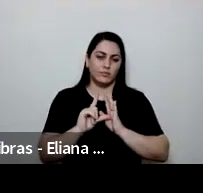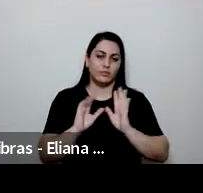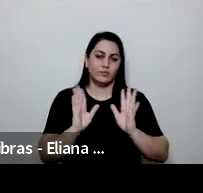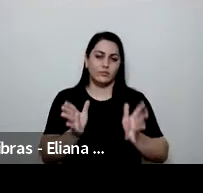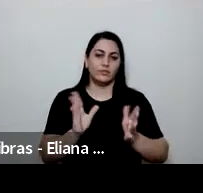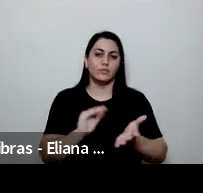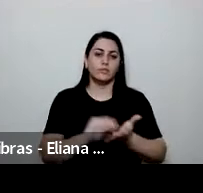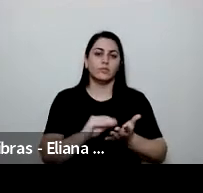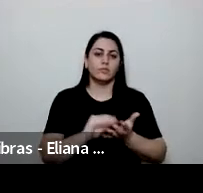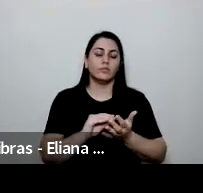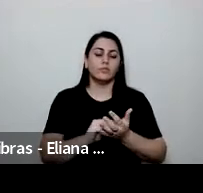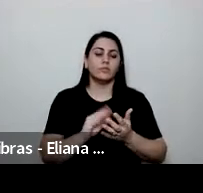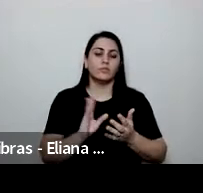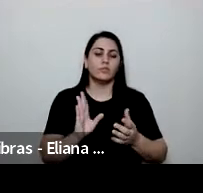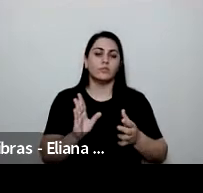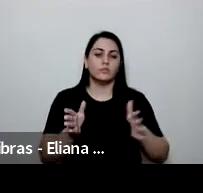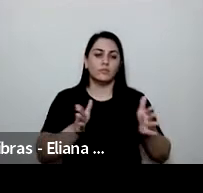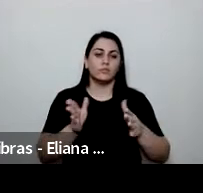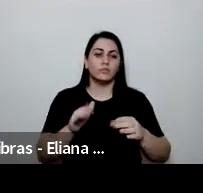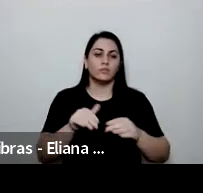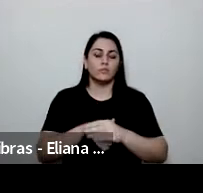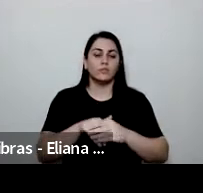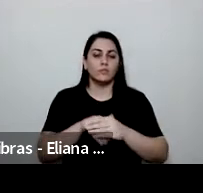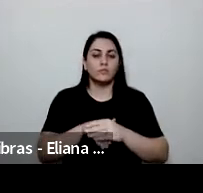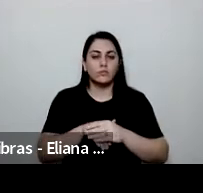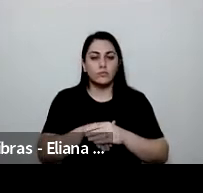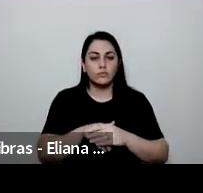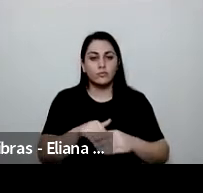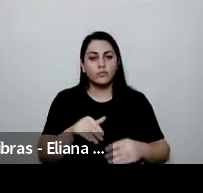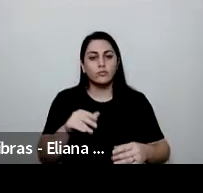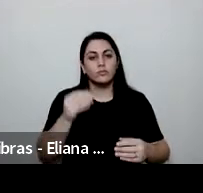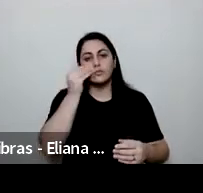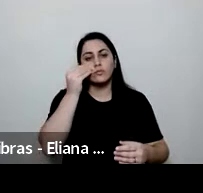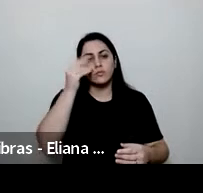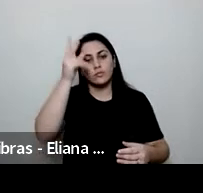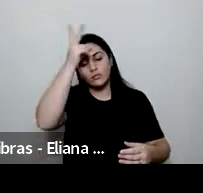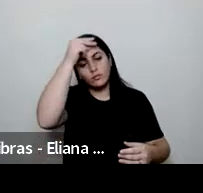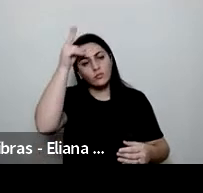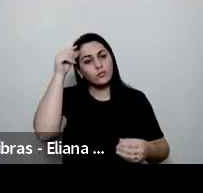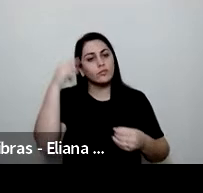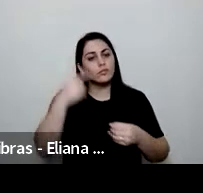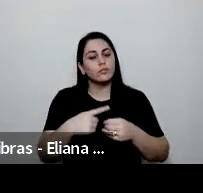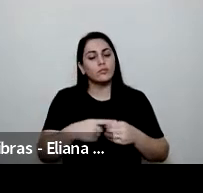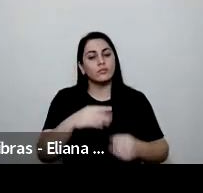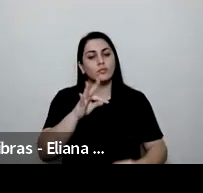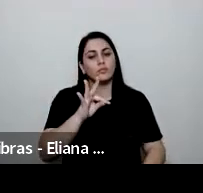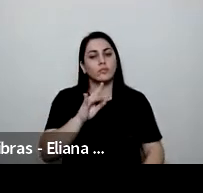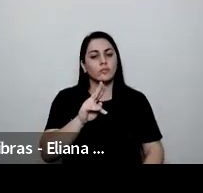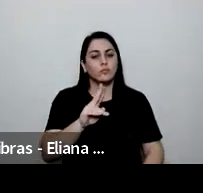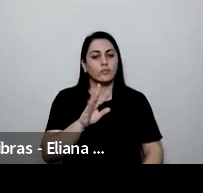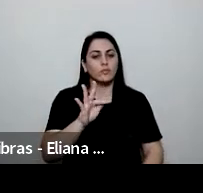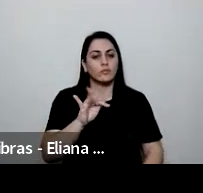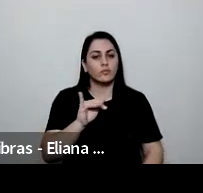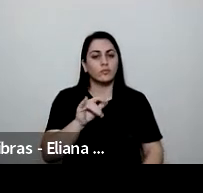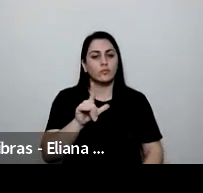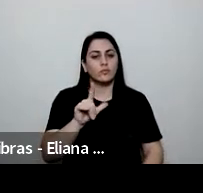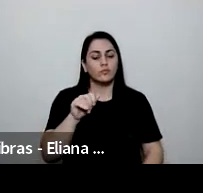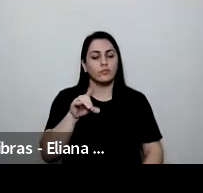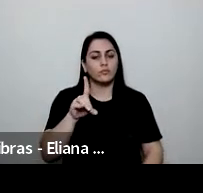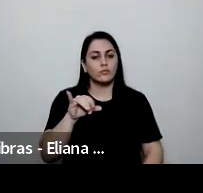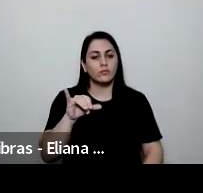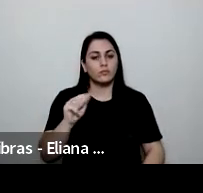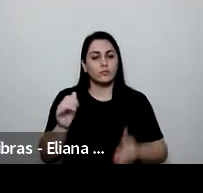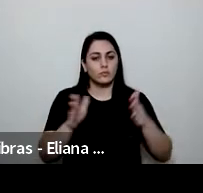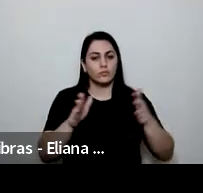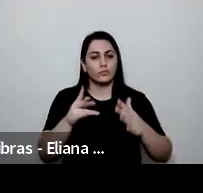quitação eleitoral do candidato que tinha concorrido ao cargo de prefeito do município de torcer lândia no prédio 2020 e teve sua cama